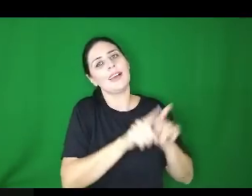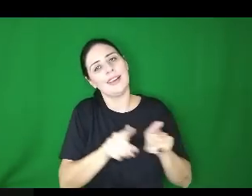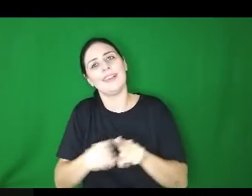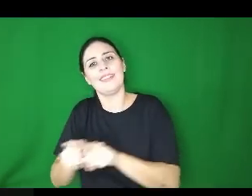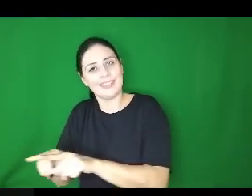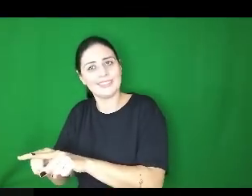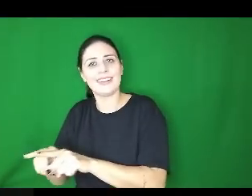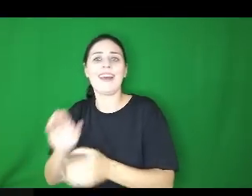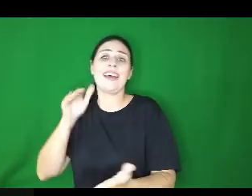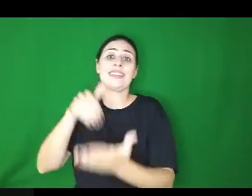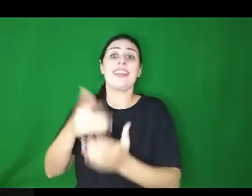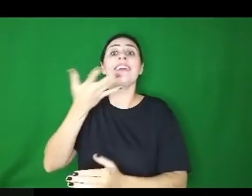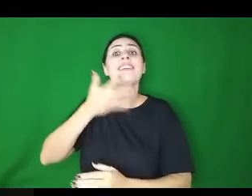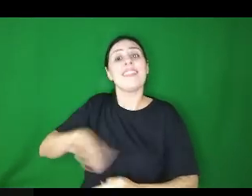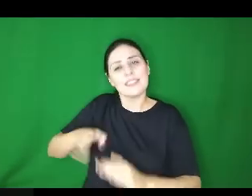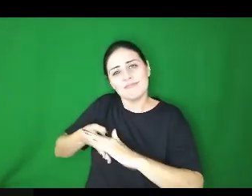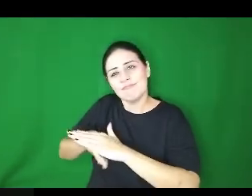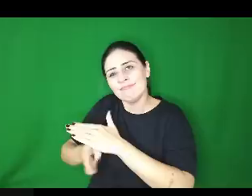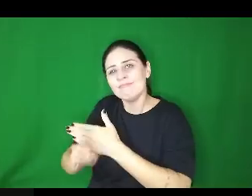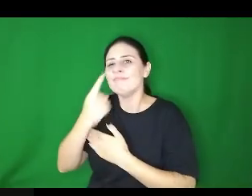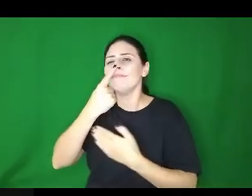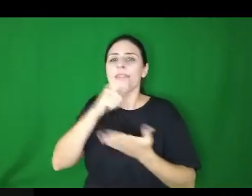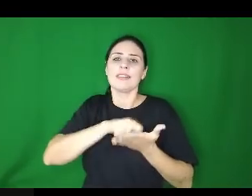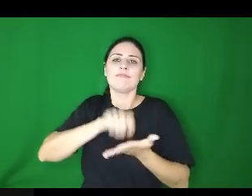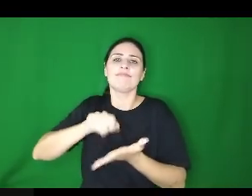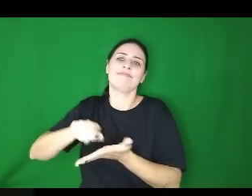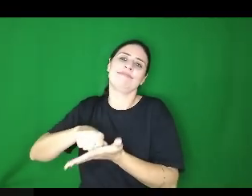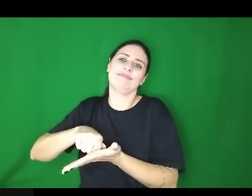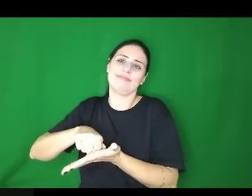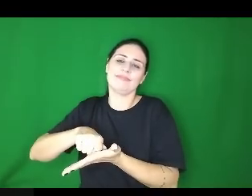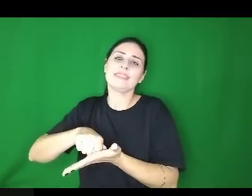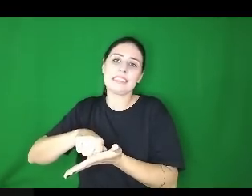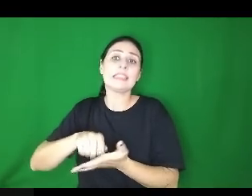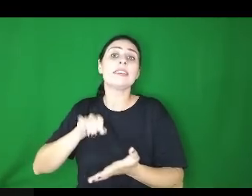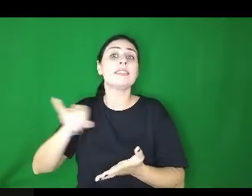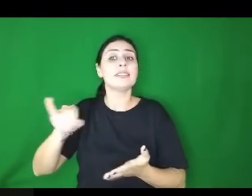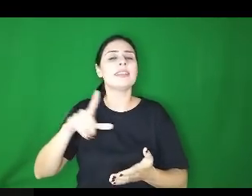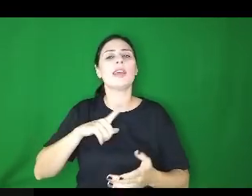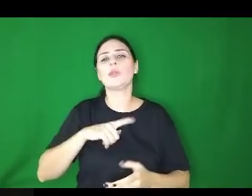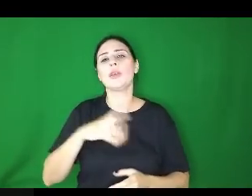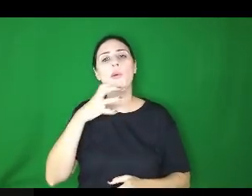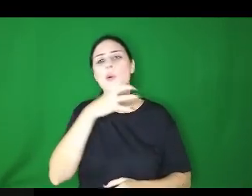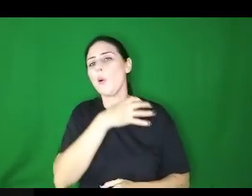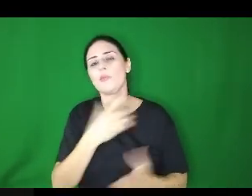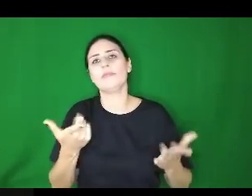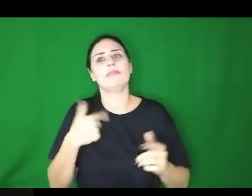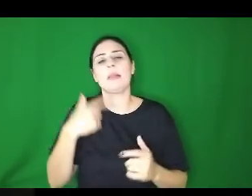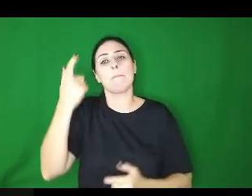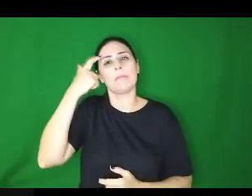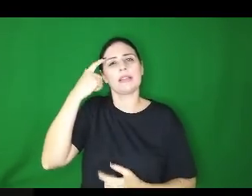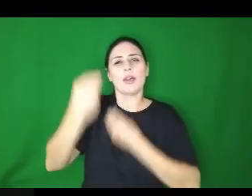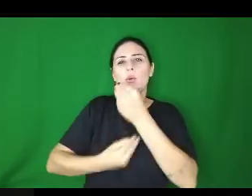que eu grafei aqui? O sistema de escrito cotidianamente para poder automatizar. Então, se a gente manda um dia